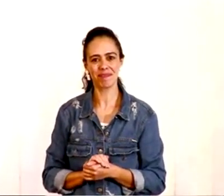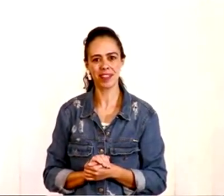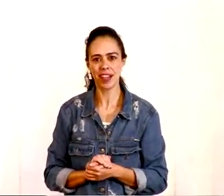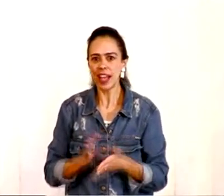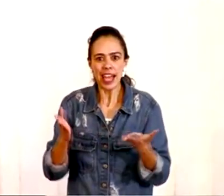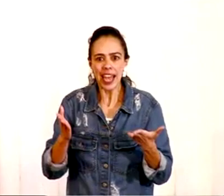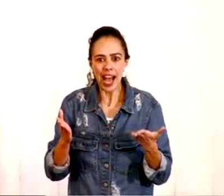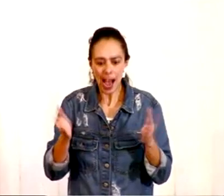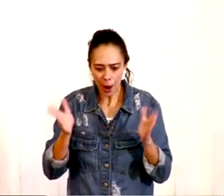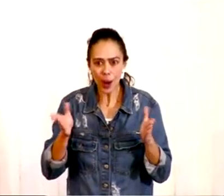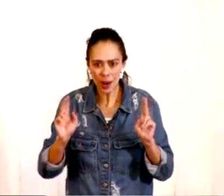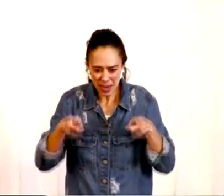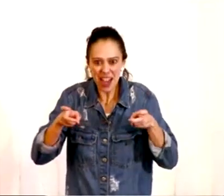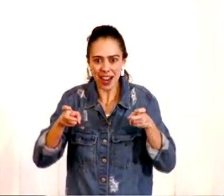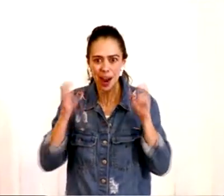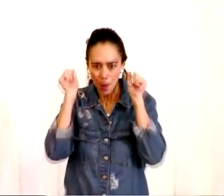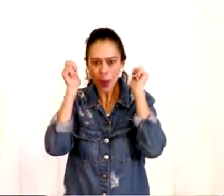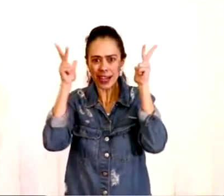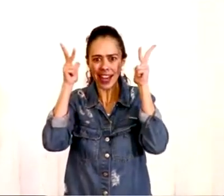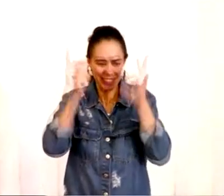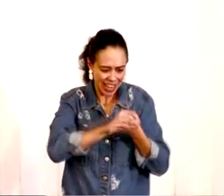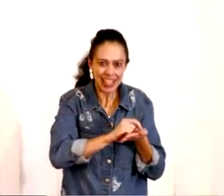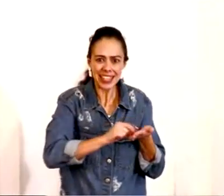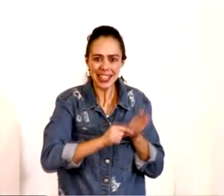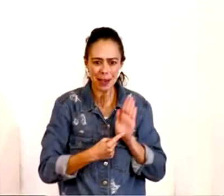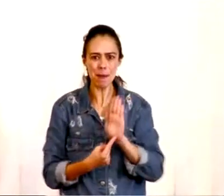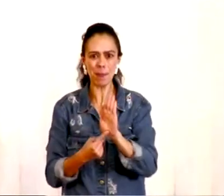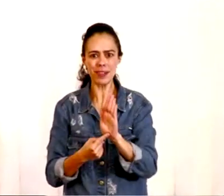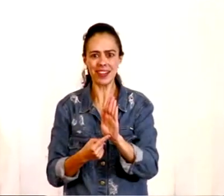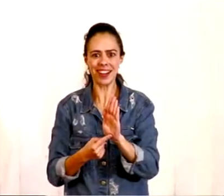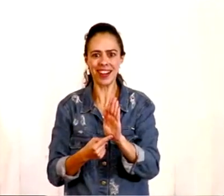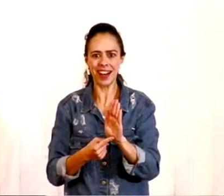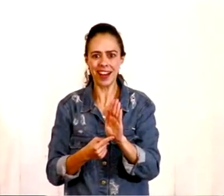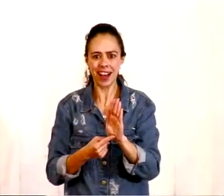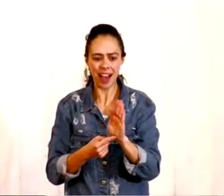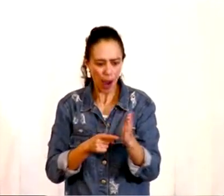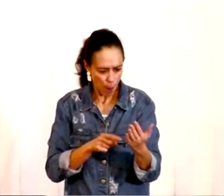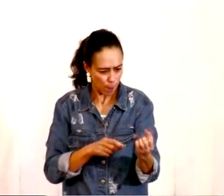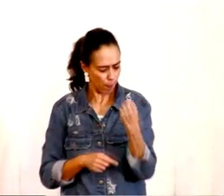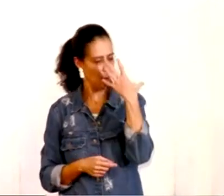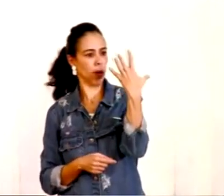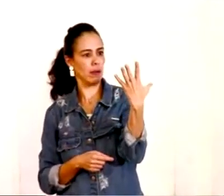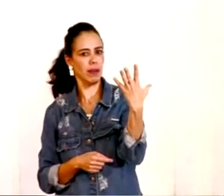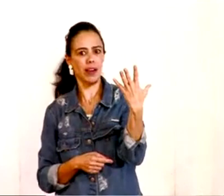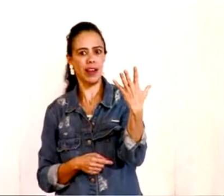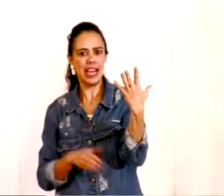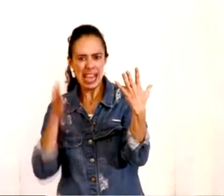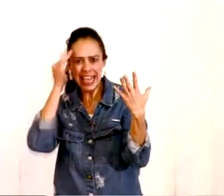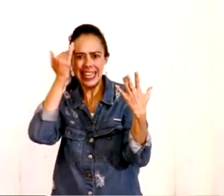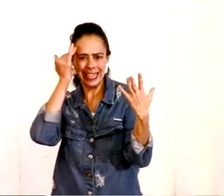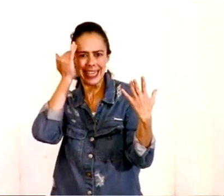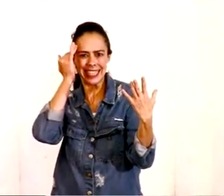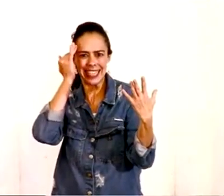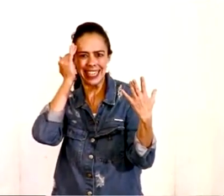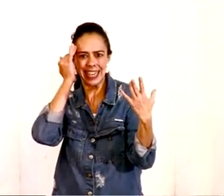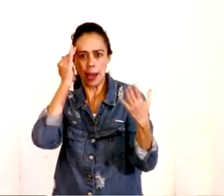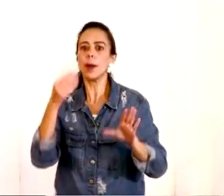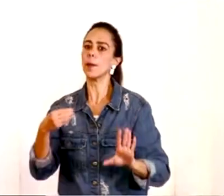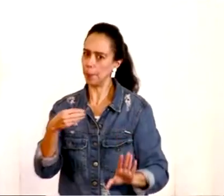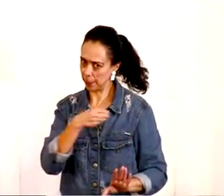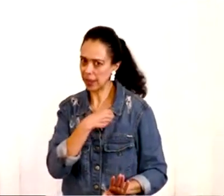Moisés quer nos mostrar, é o que a Escritura quer nos revelar, que de fato o pecado entrou no